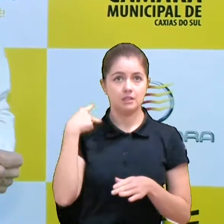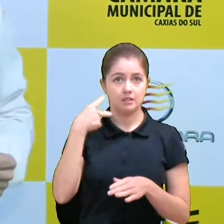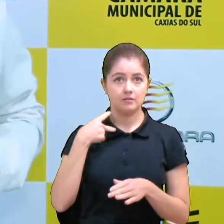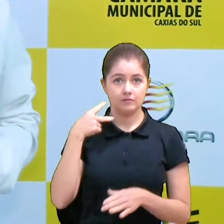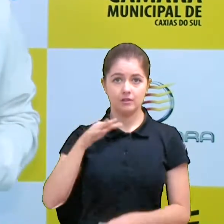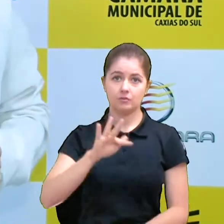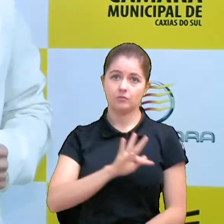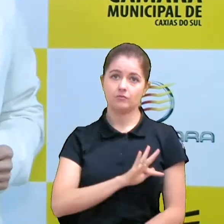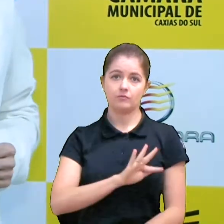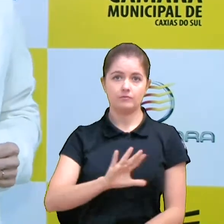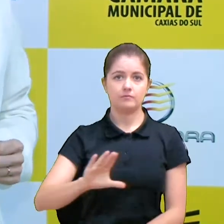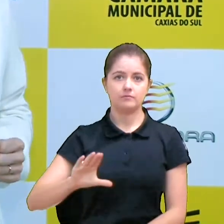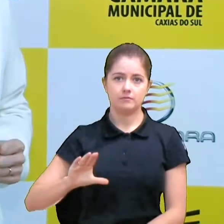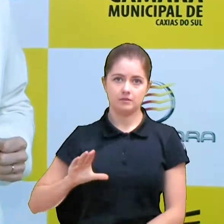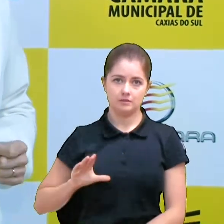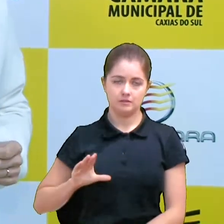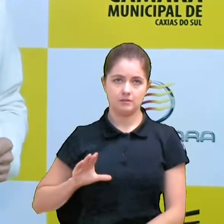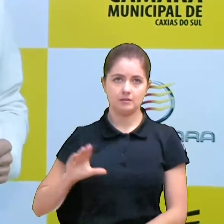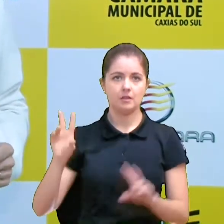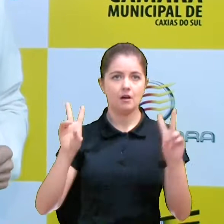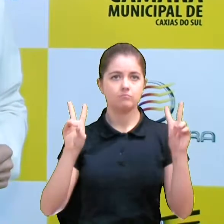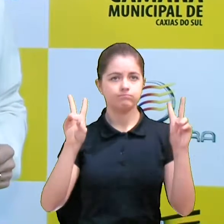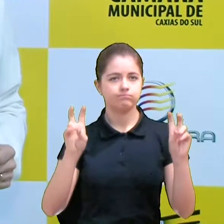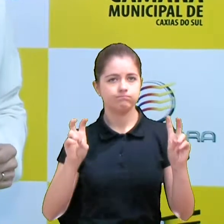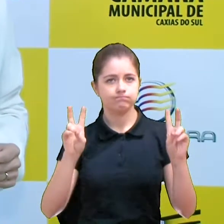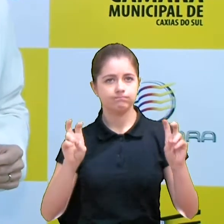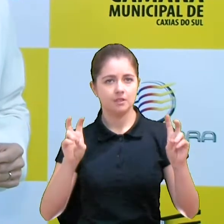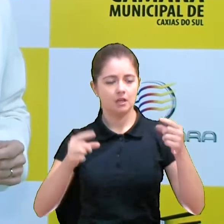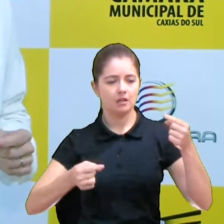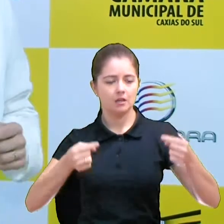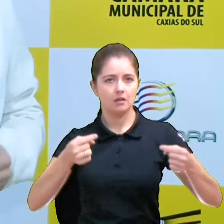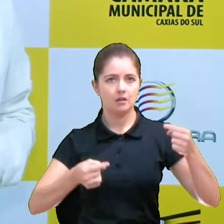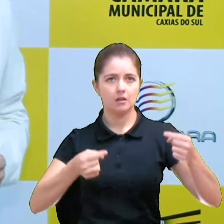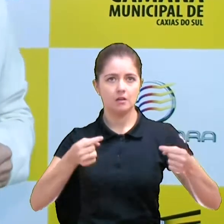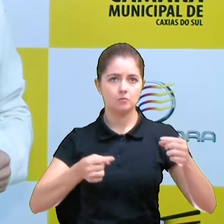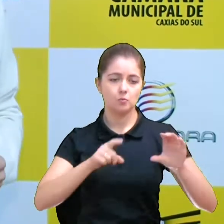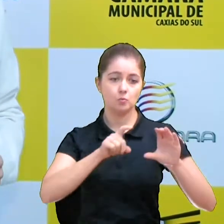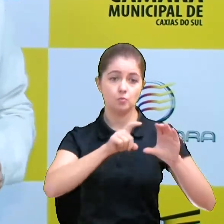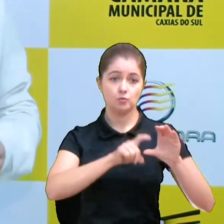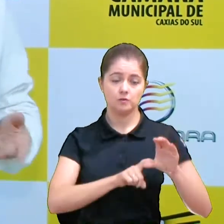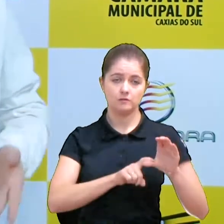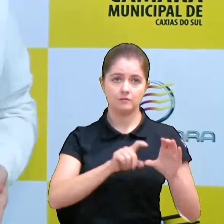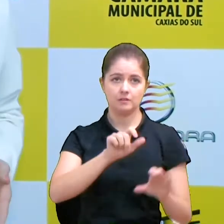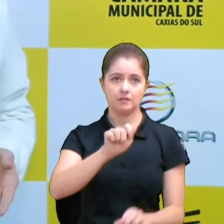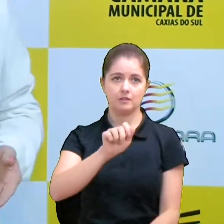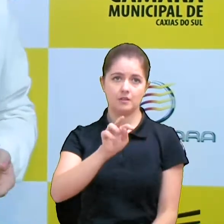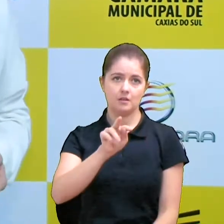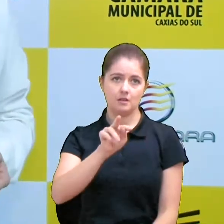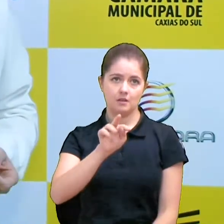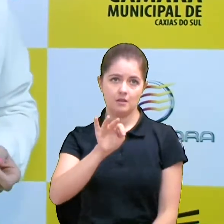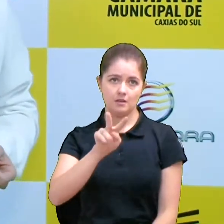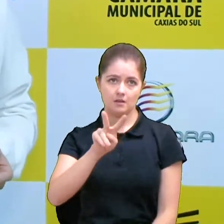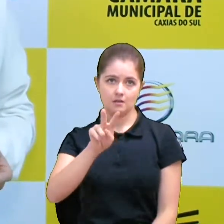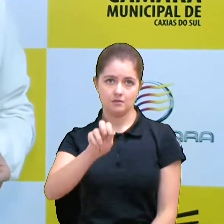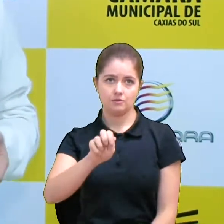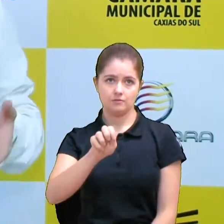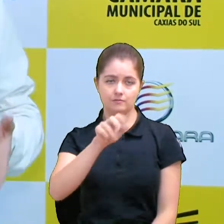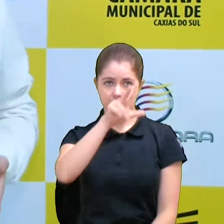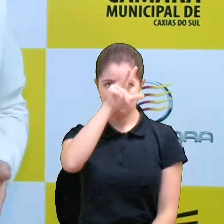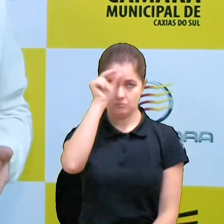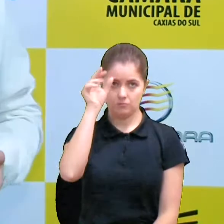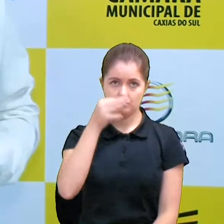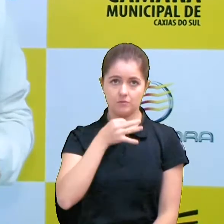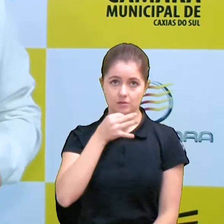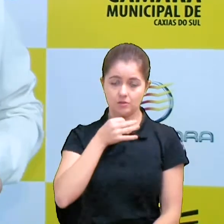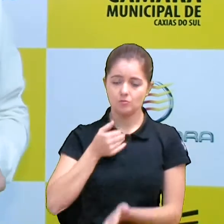Flávio Cassina, que tratou sobre a questão da dívida ativa do município. No início do ano, ele